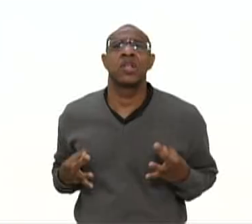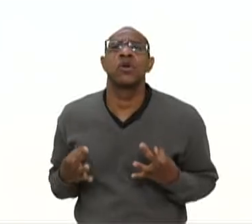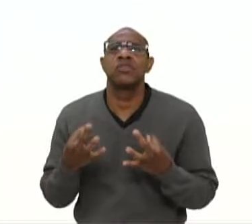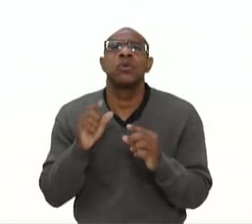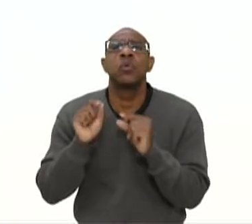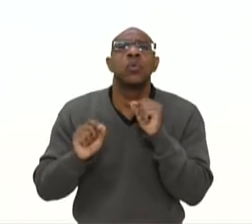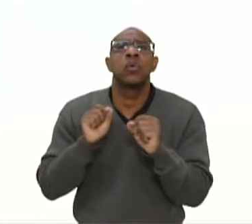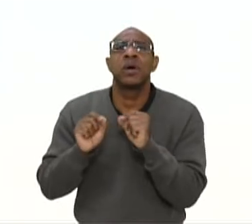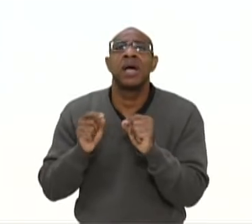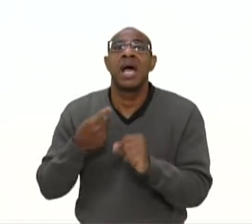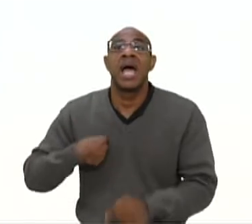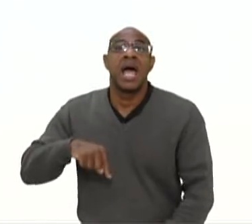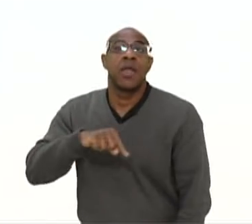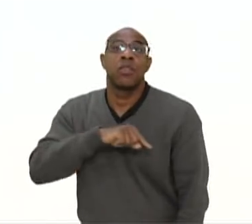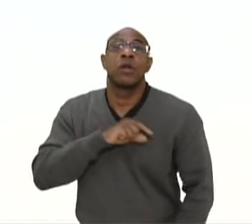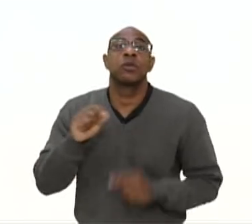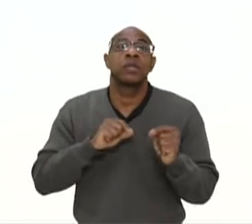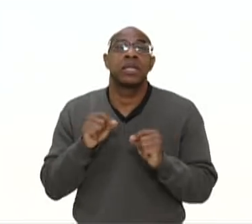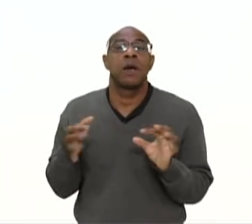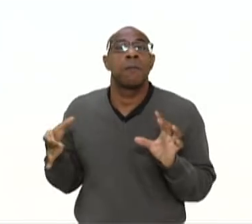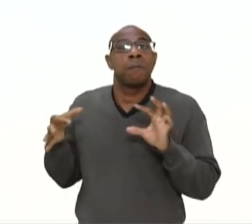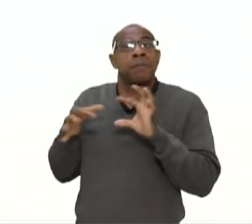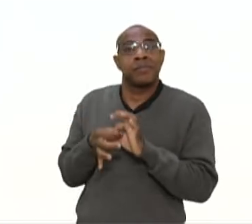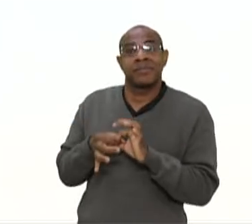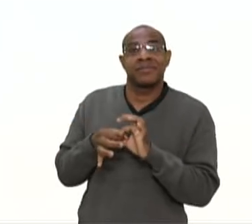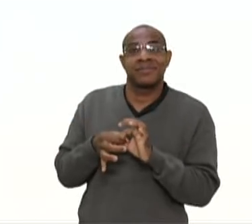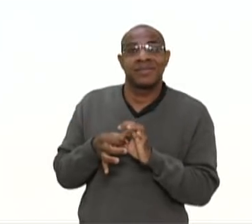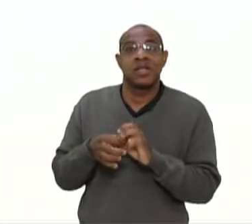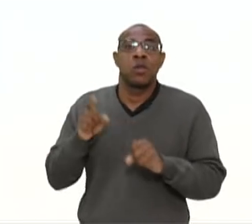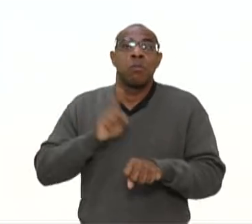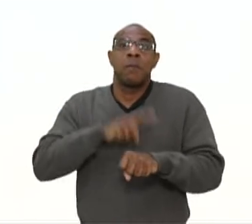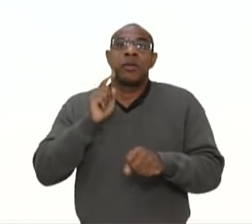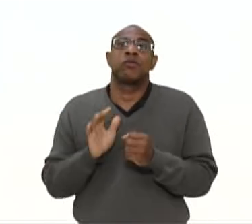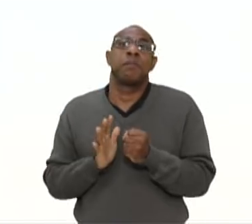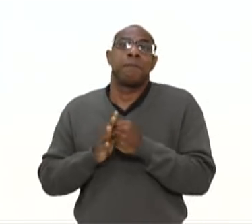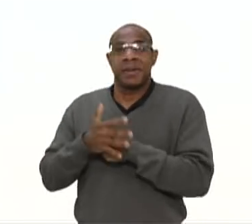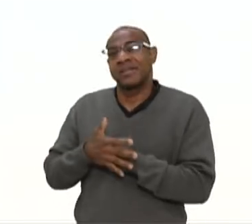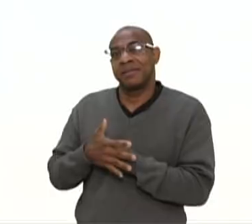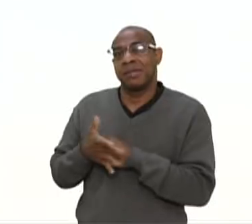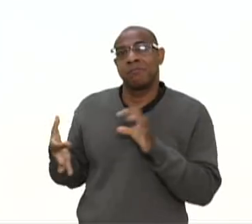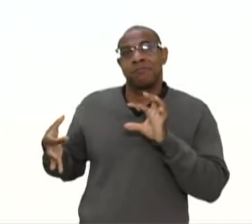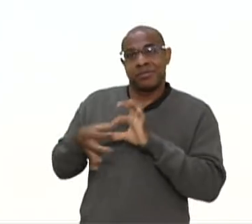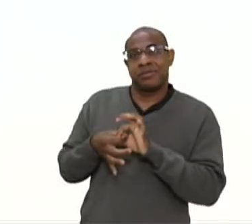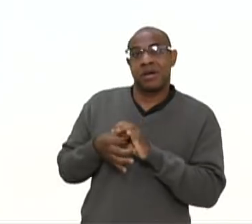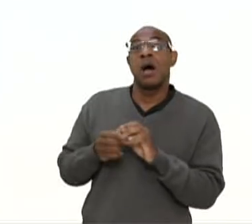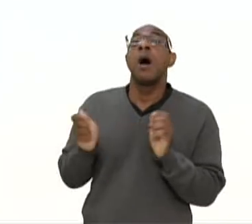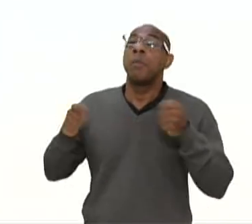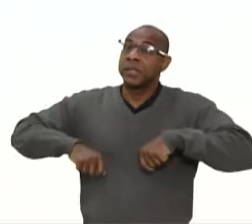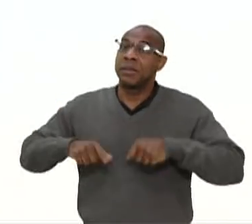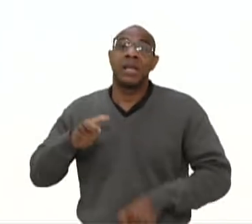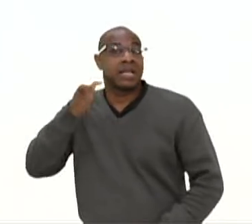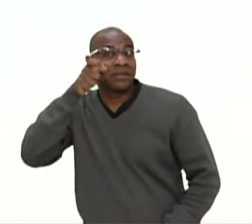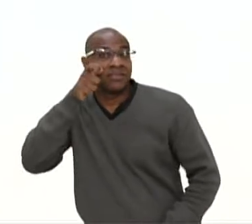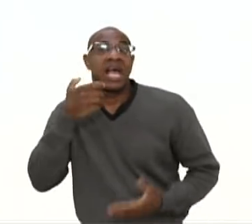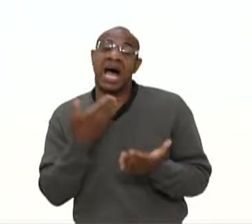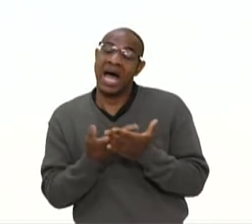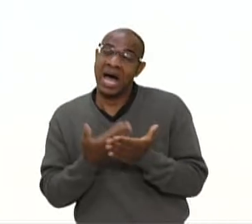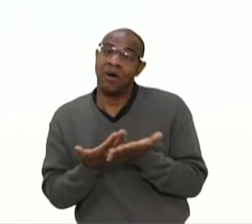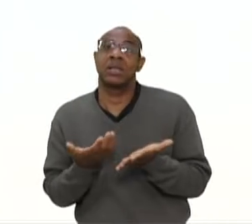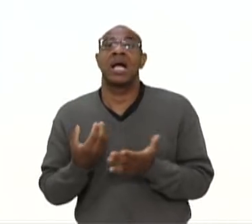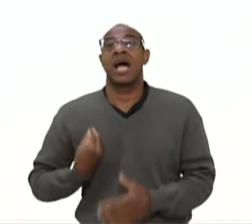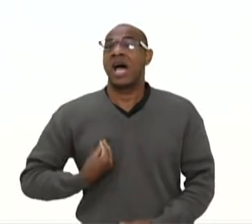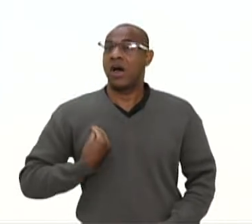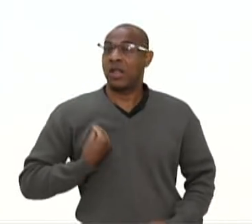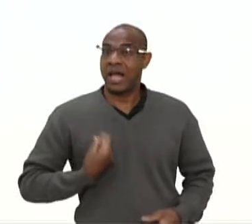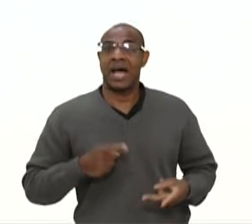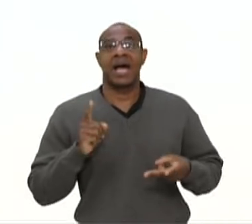tecnologia é a nossa maior aliada nesse tempo de pandemia, visto que podemos assistir aulas online, fazer um